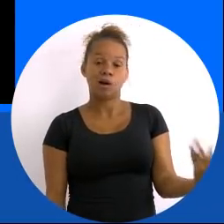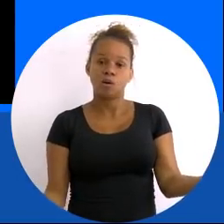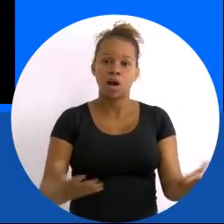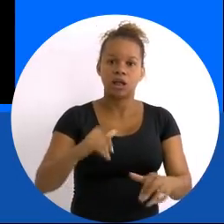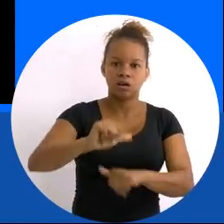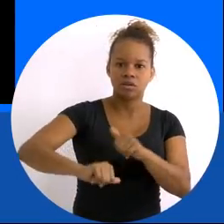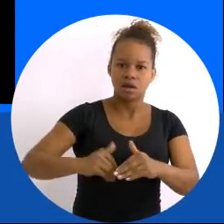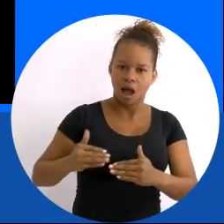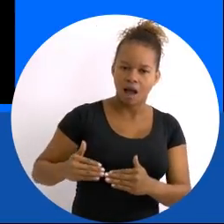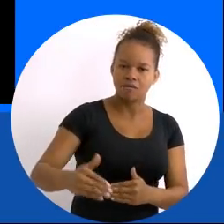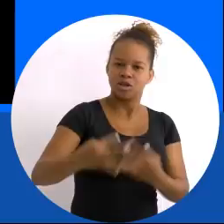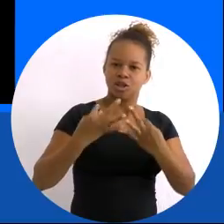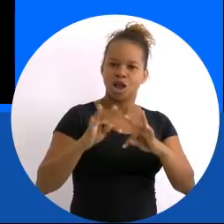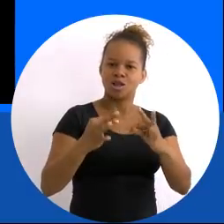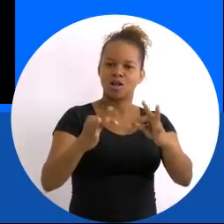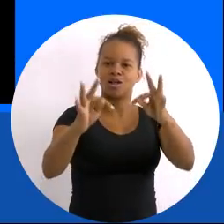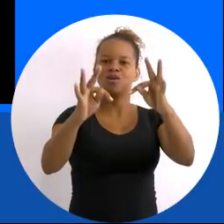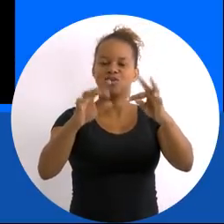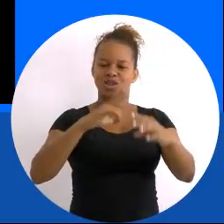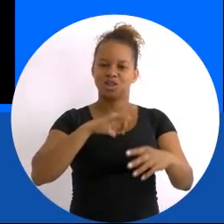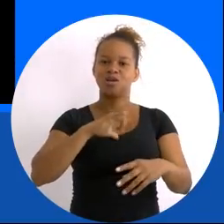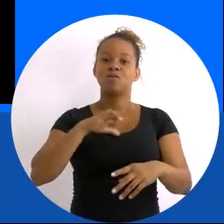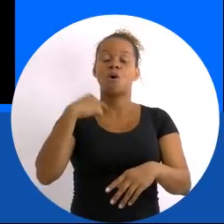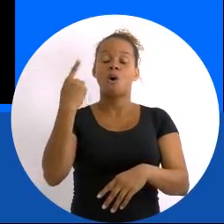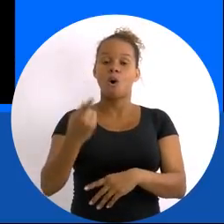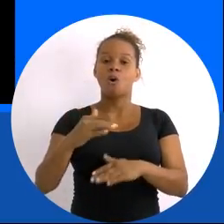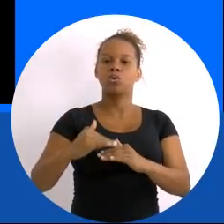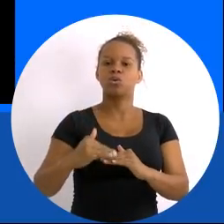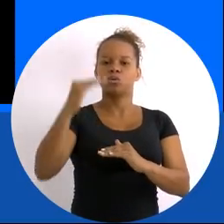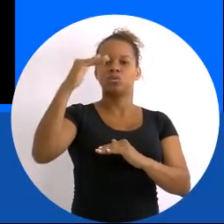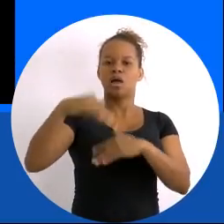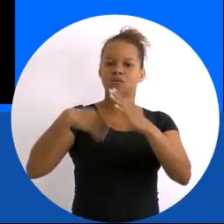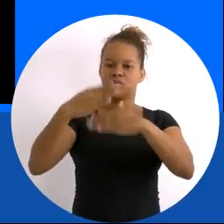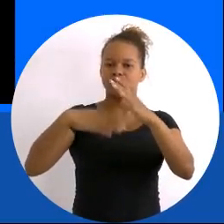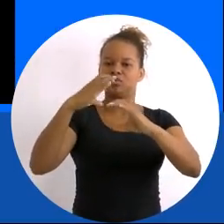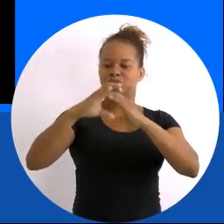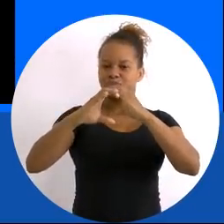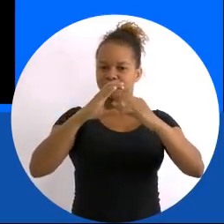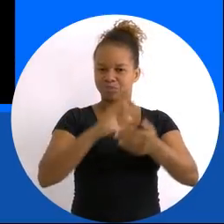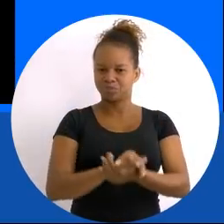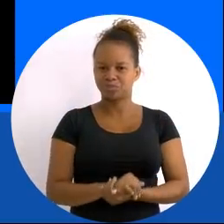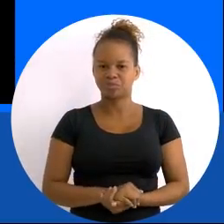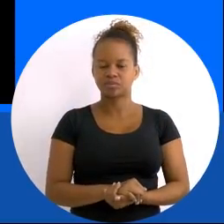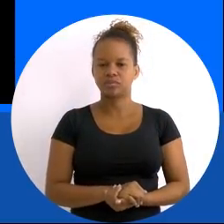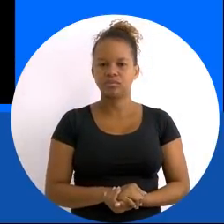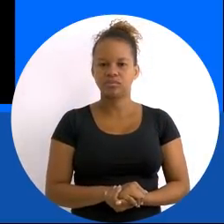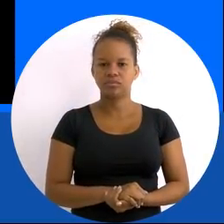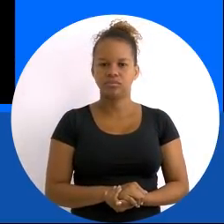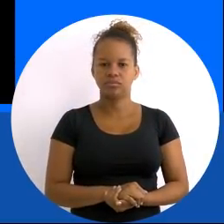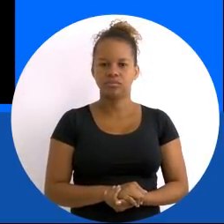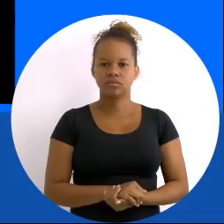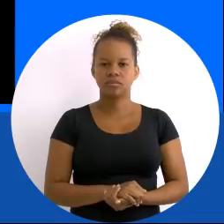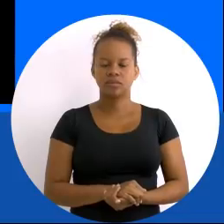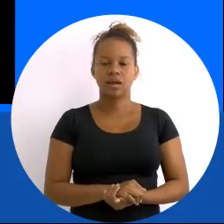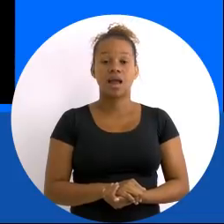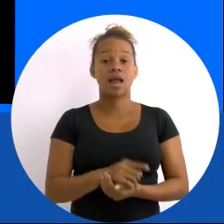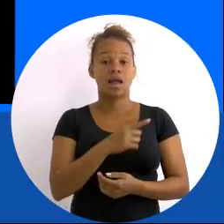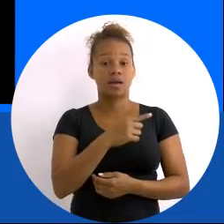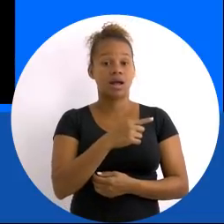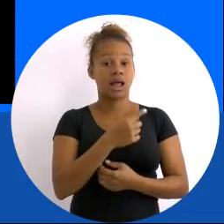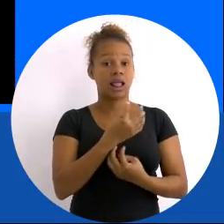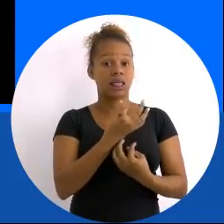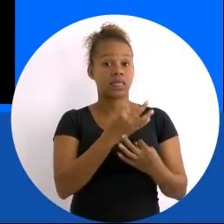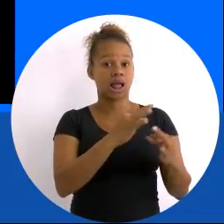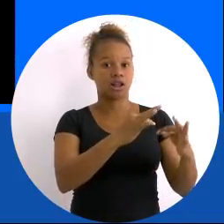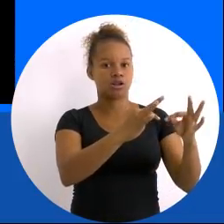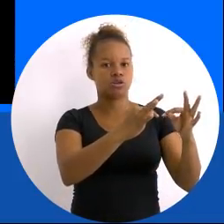inovações e avanços tecnológicos, teremos outro patamar na evolução da comunicação. A nanotecnologia é uma